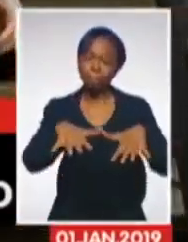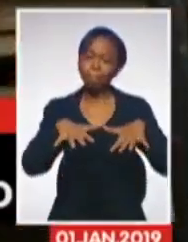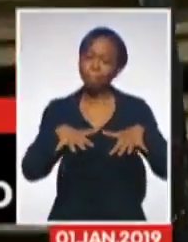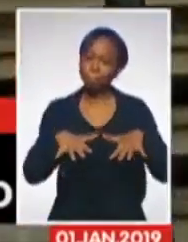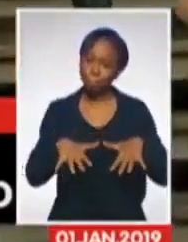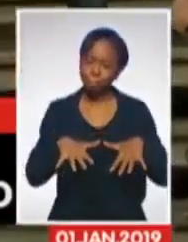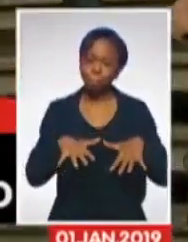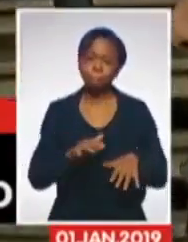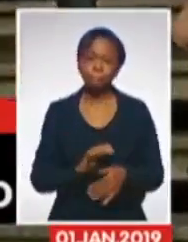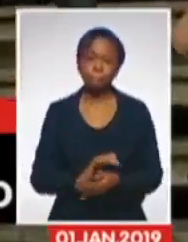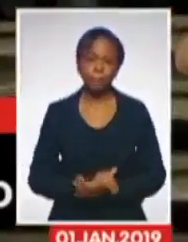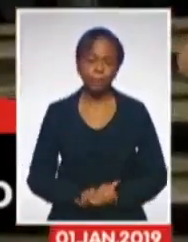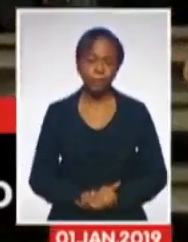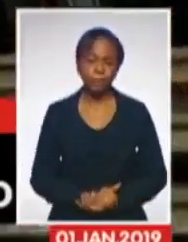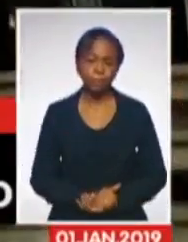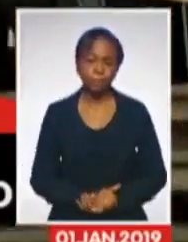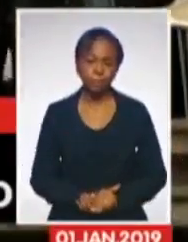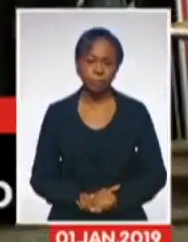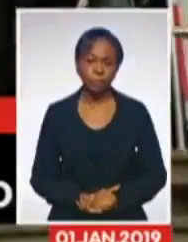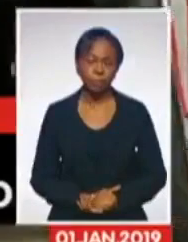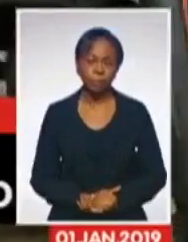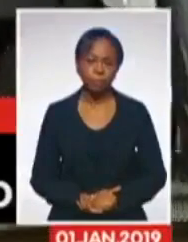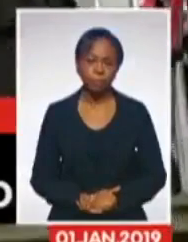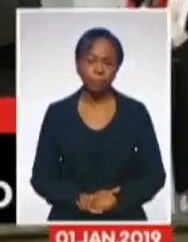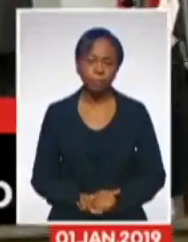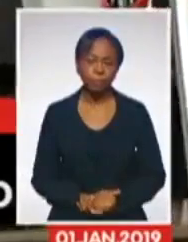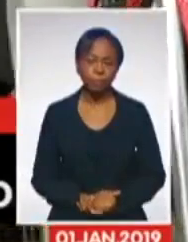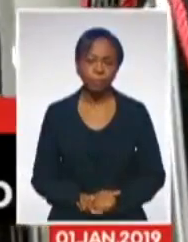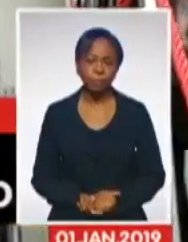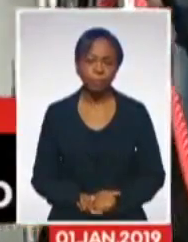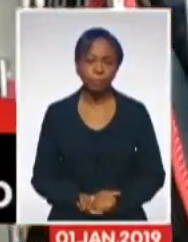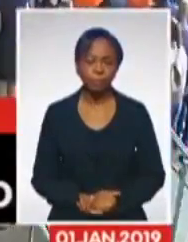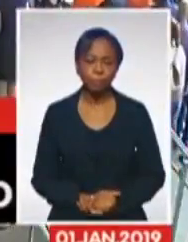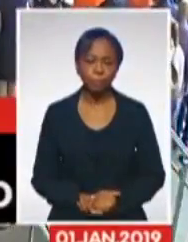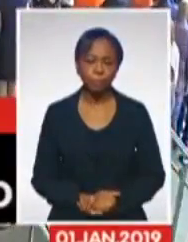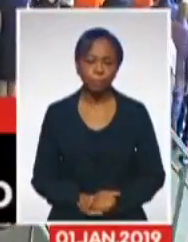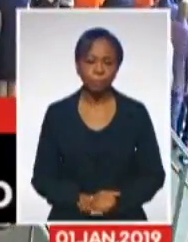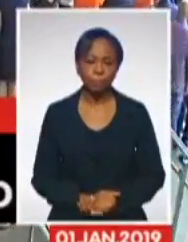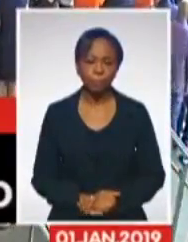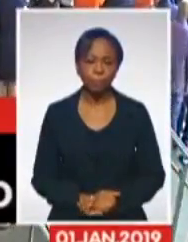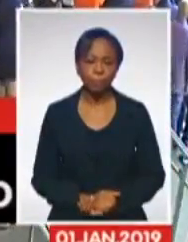depois de passar pelos dragões da Inconfidência.